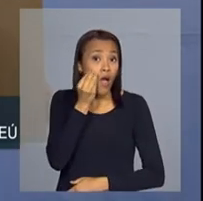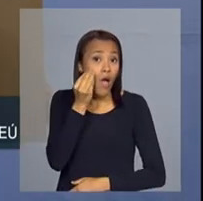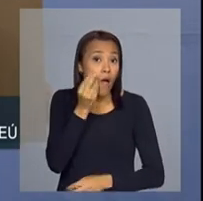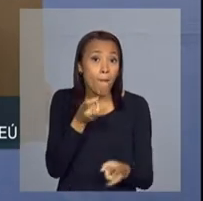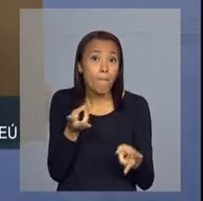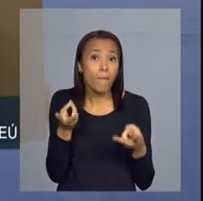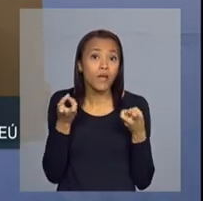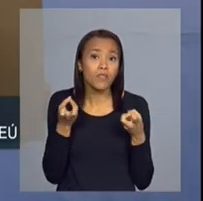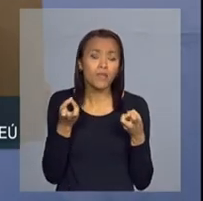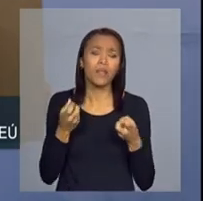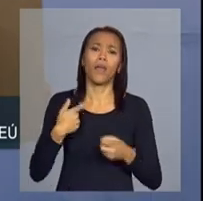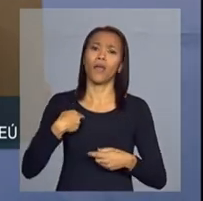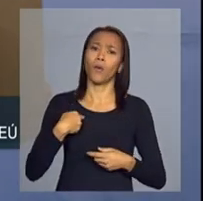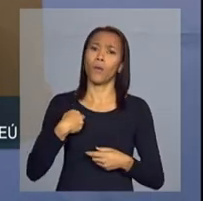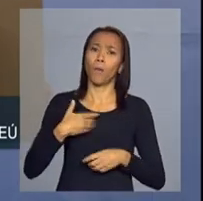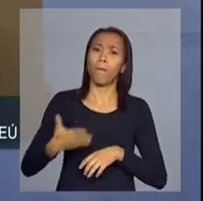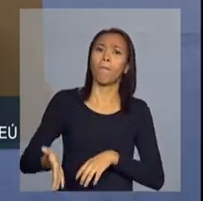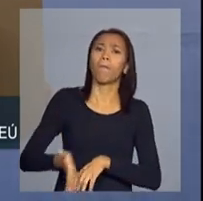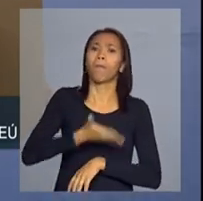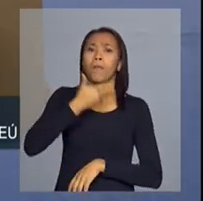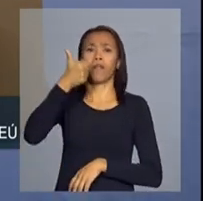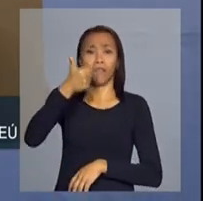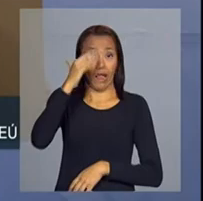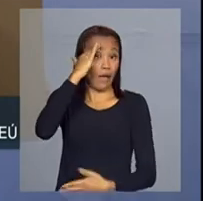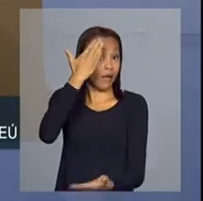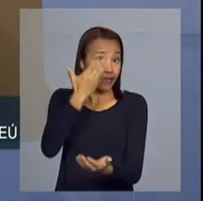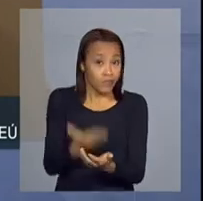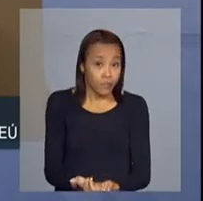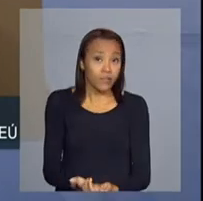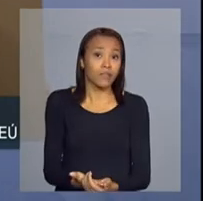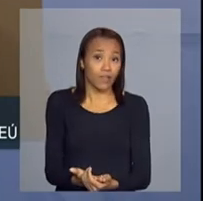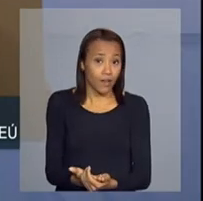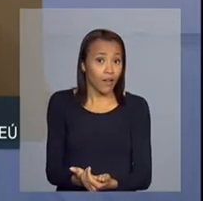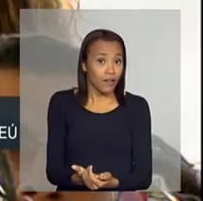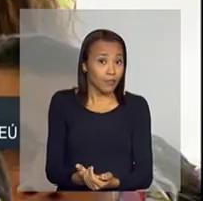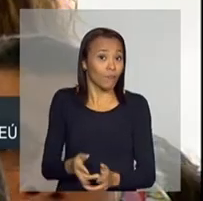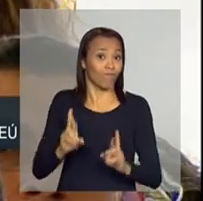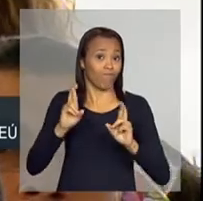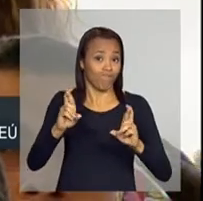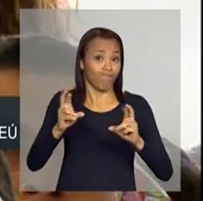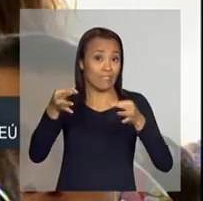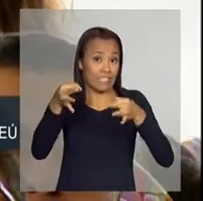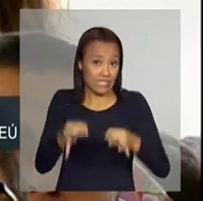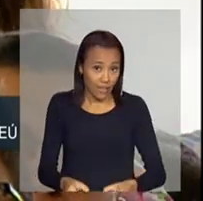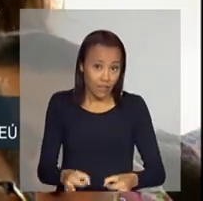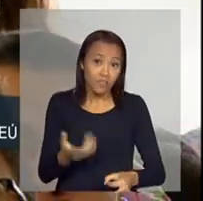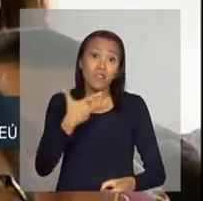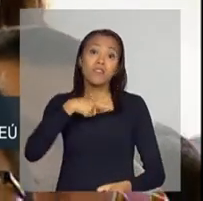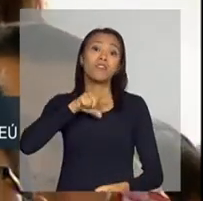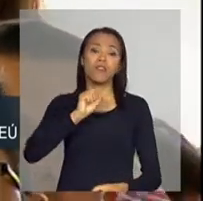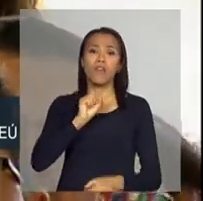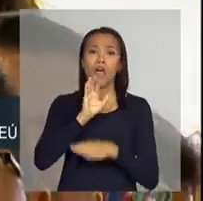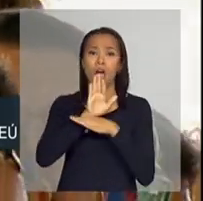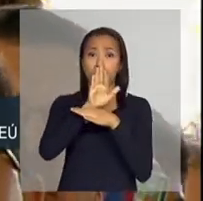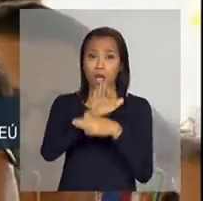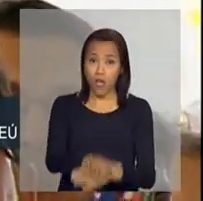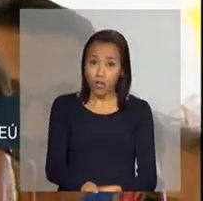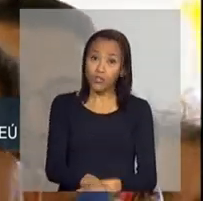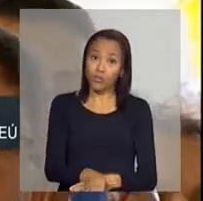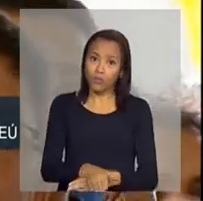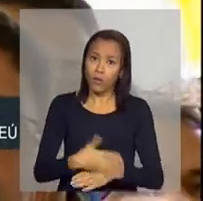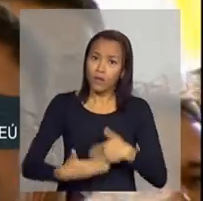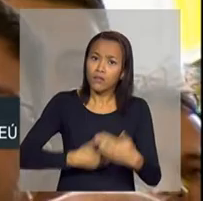eu prefiro acreditar na derivada positiva de quem ajudou a construir esse momento